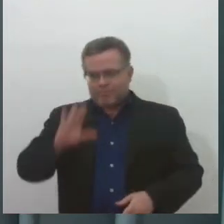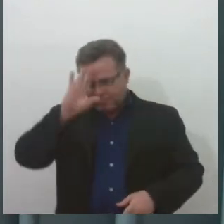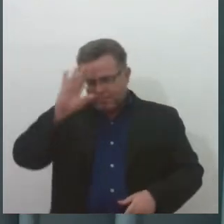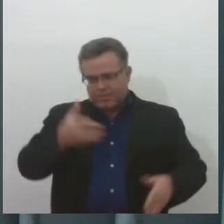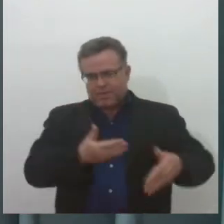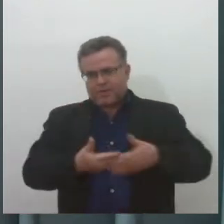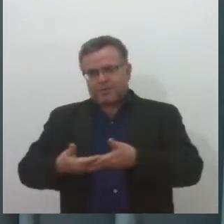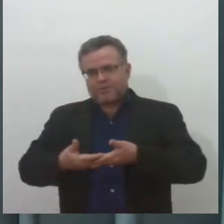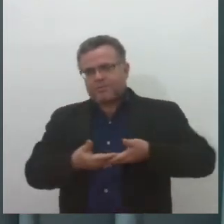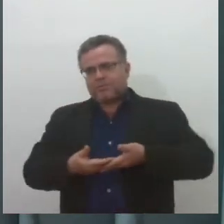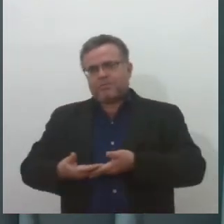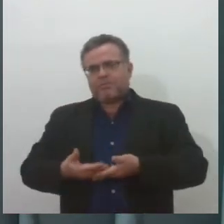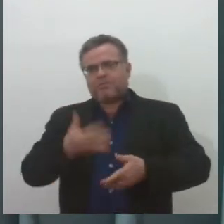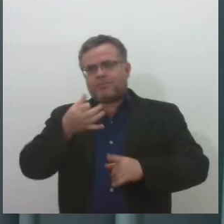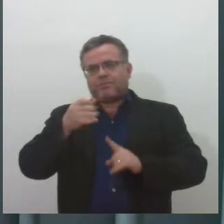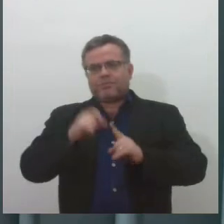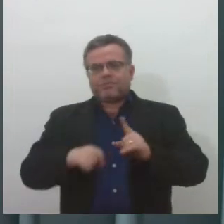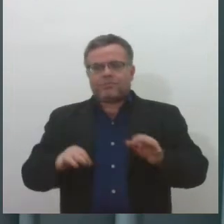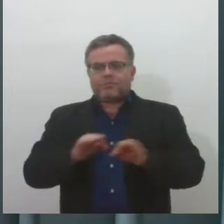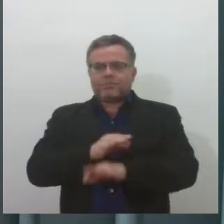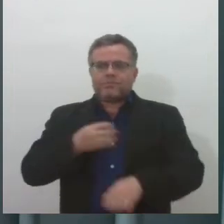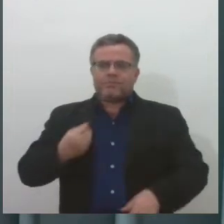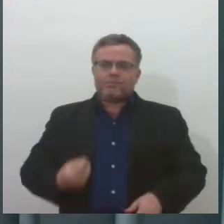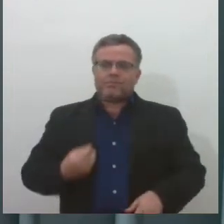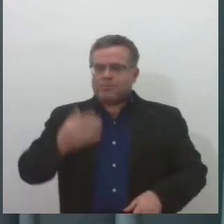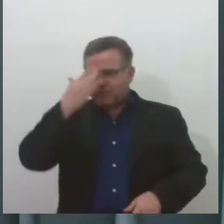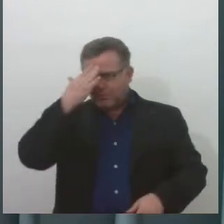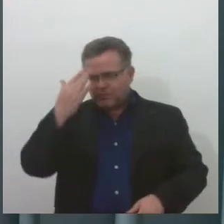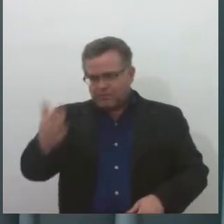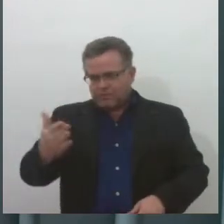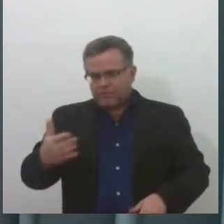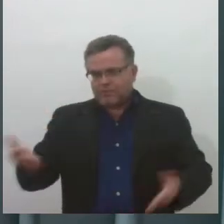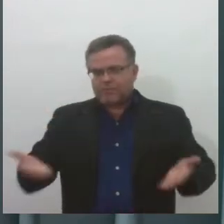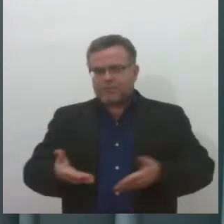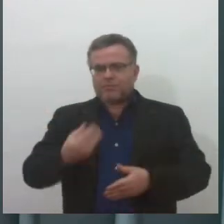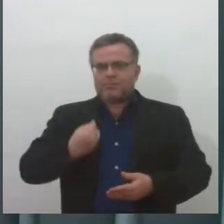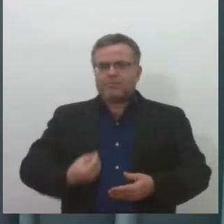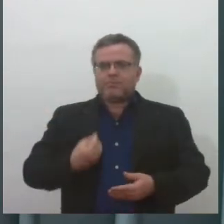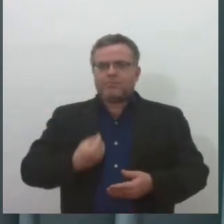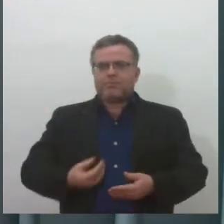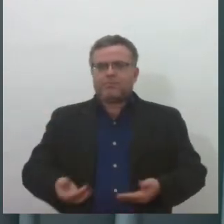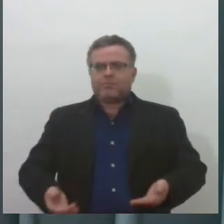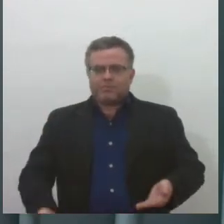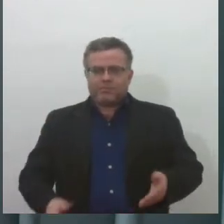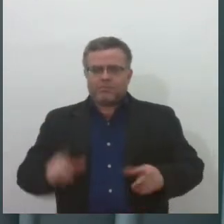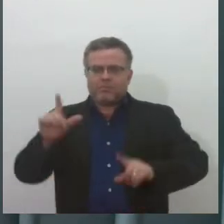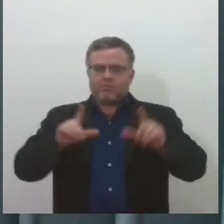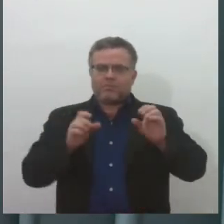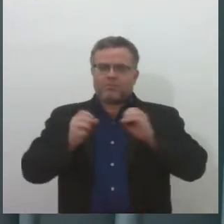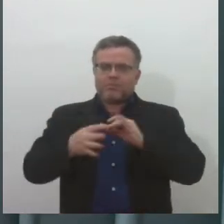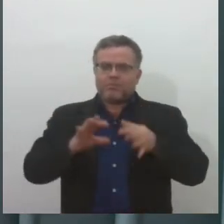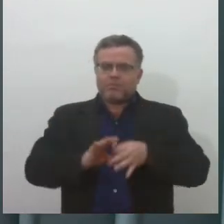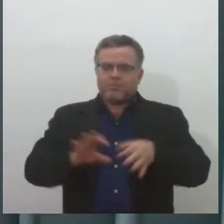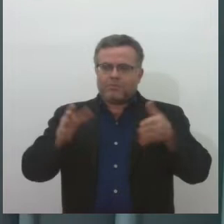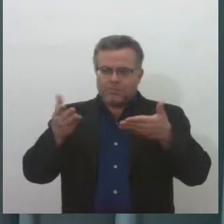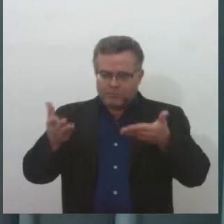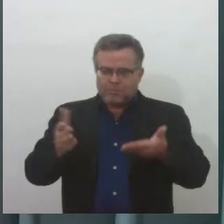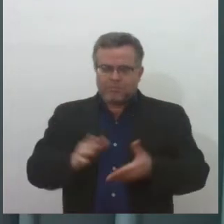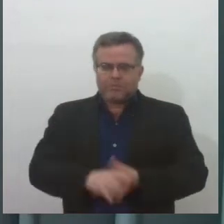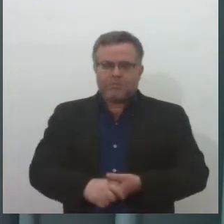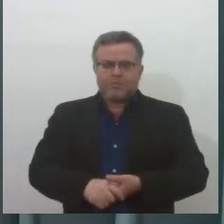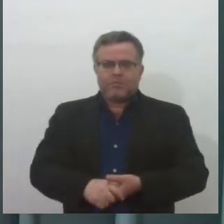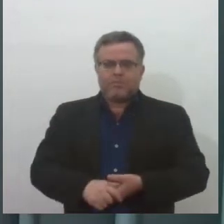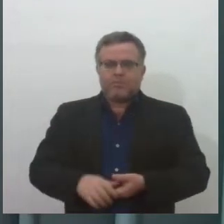Principalmente nesse seis primeiros meses de vida muito obrigado Ricardo pela participação até violência para disposição do senhor também viu